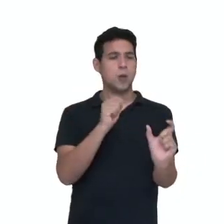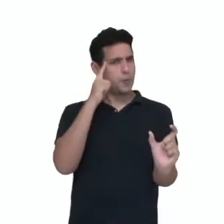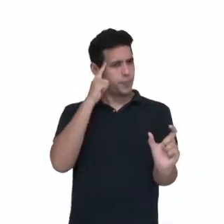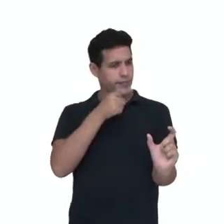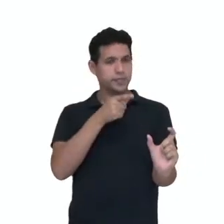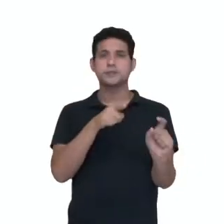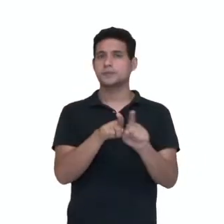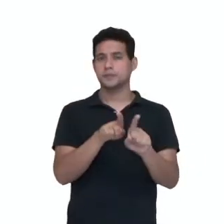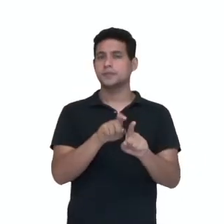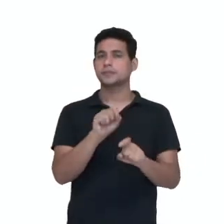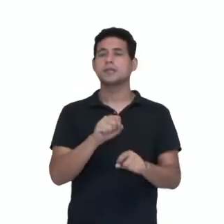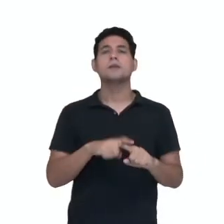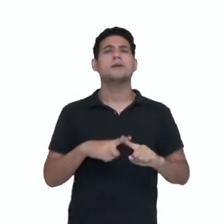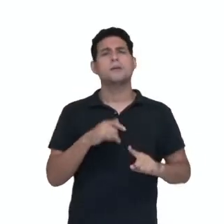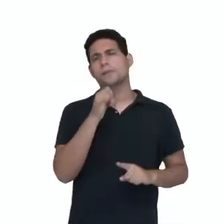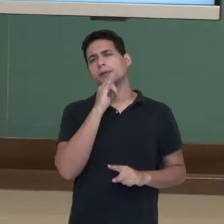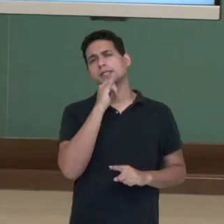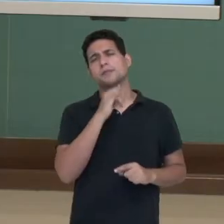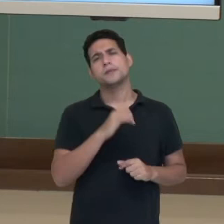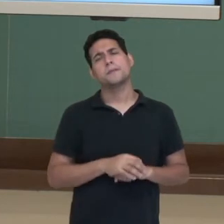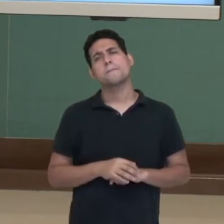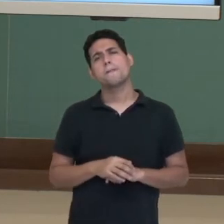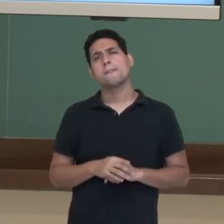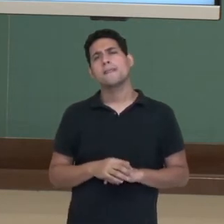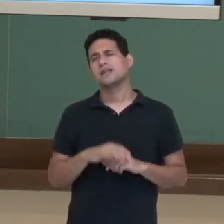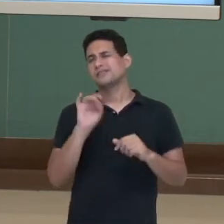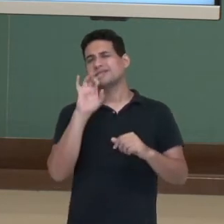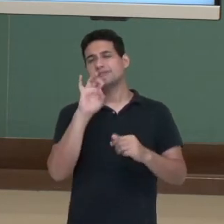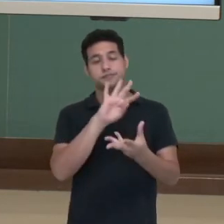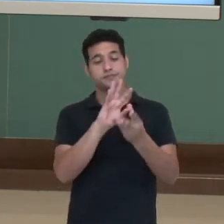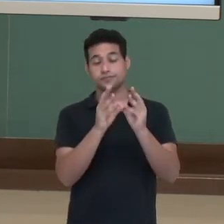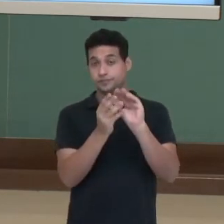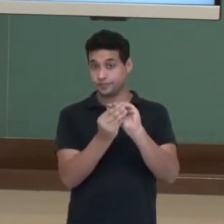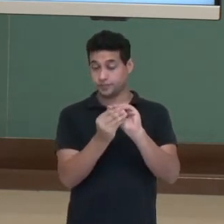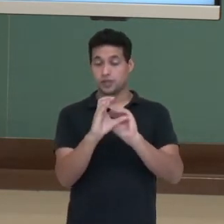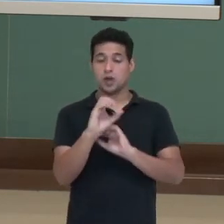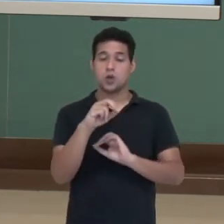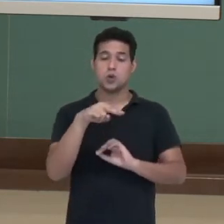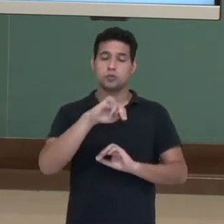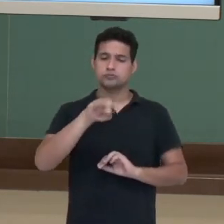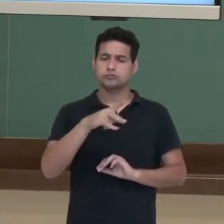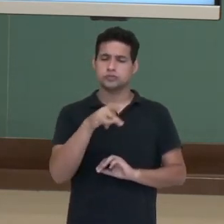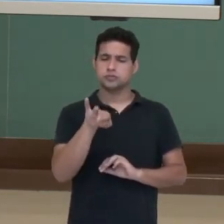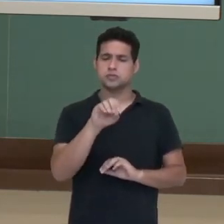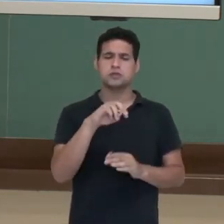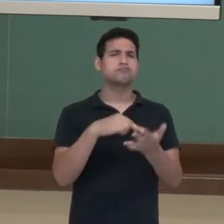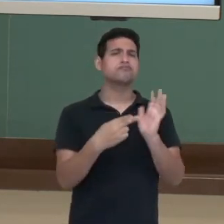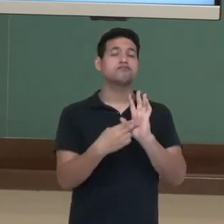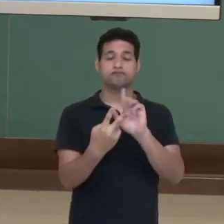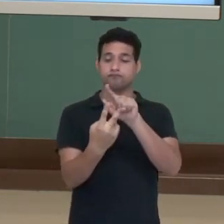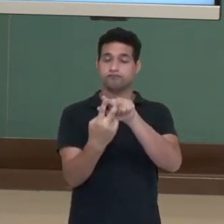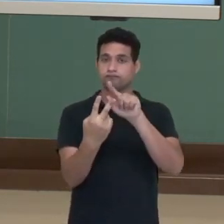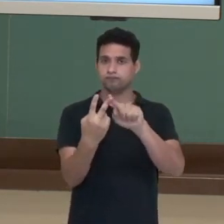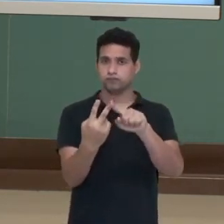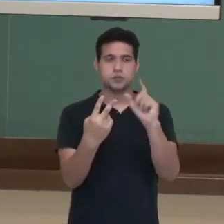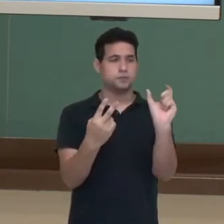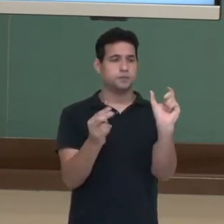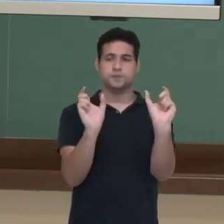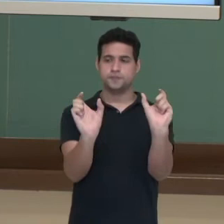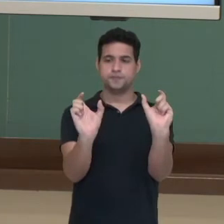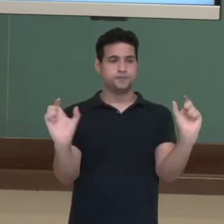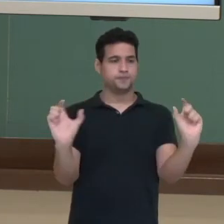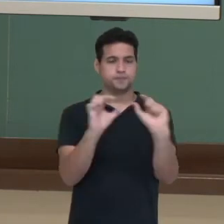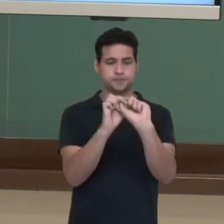subordinada. Tá? Então, resumindo, a conjunção, ela une duas